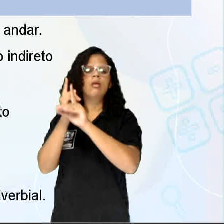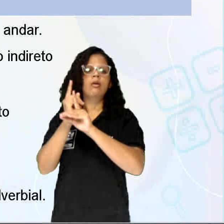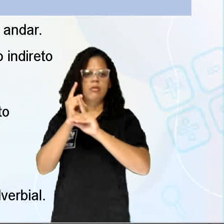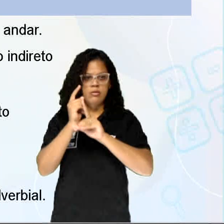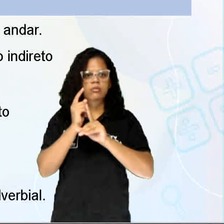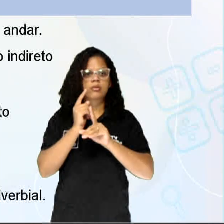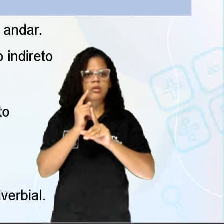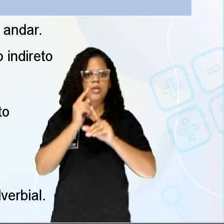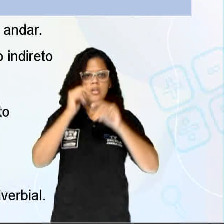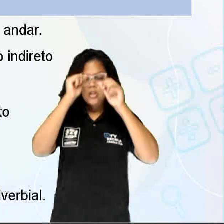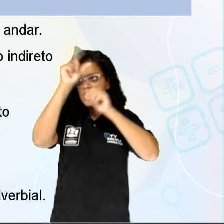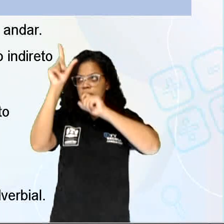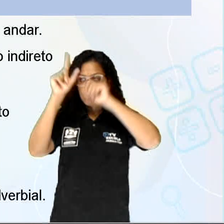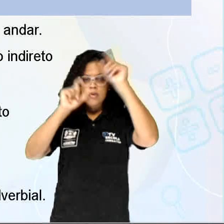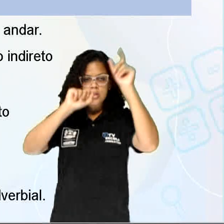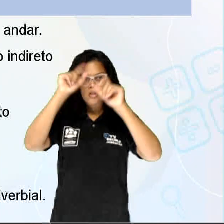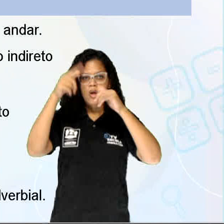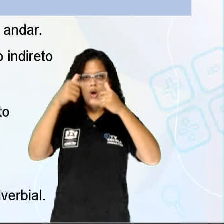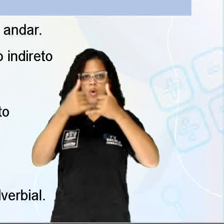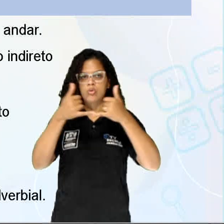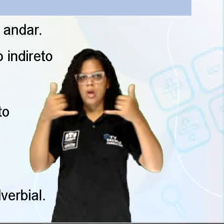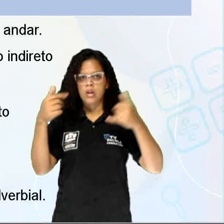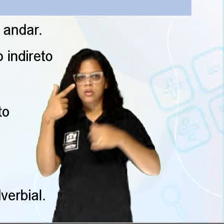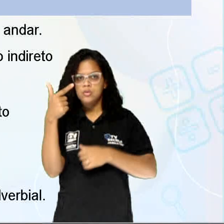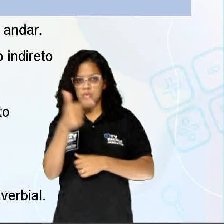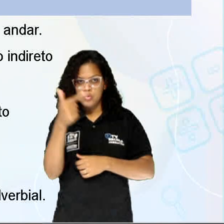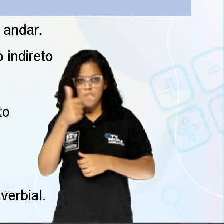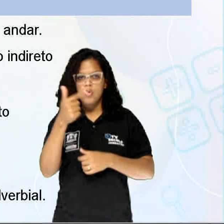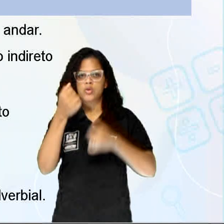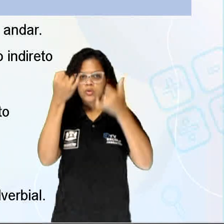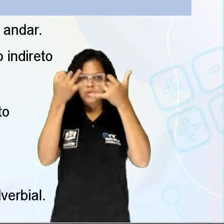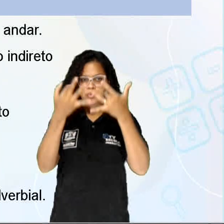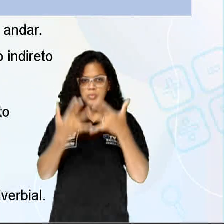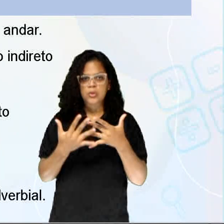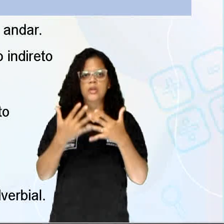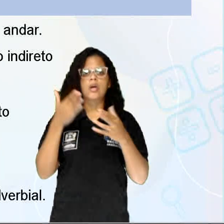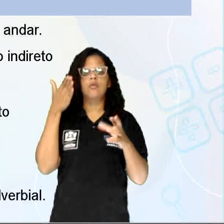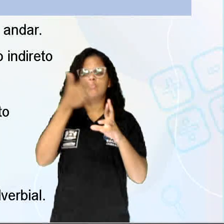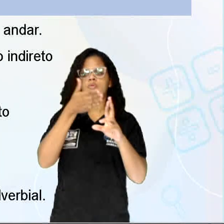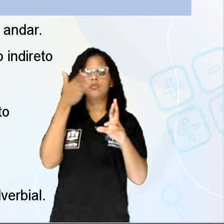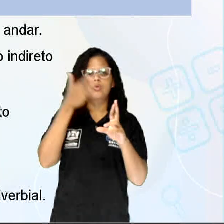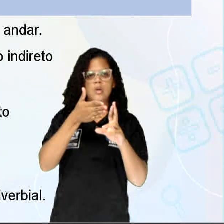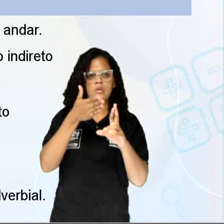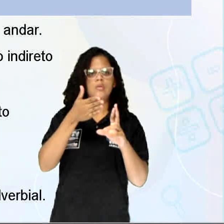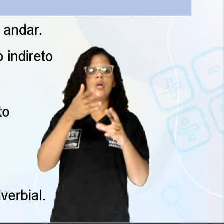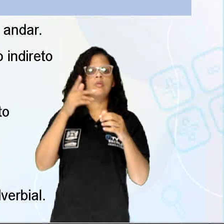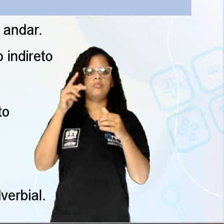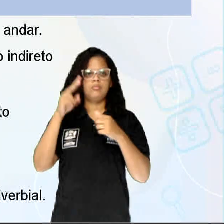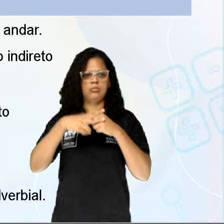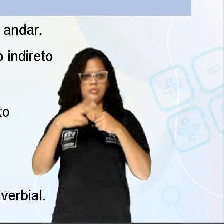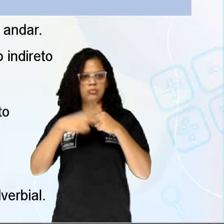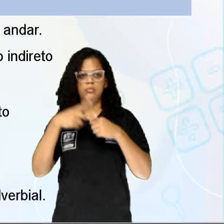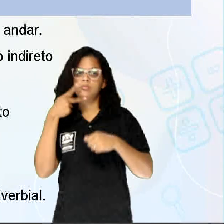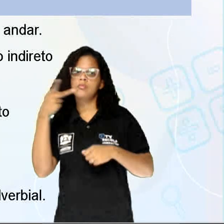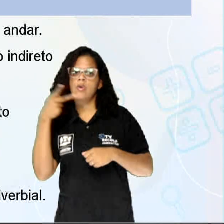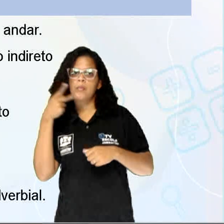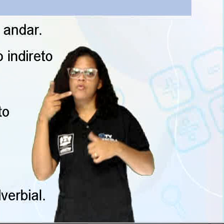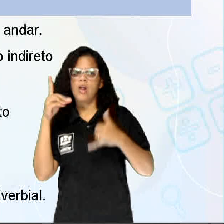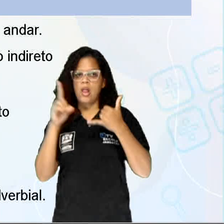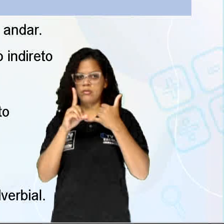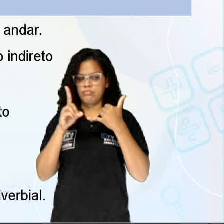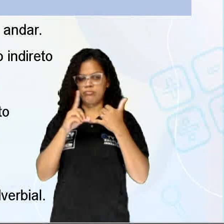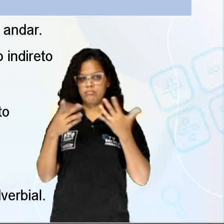na linha 2, exerce função de objeto direto do verbo falar. Bem, se a gente perceber